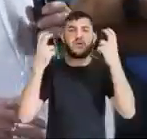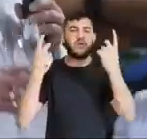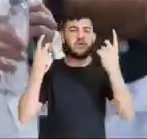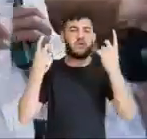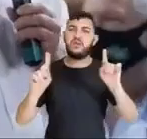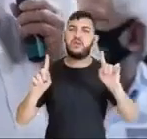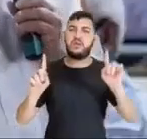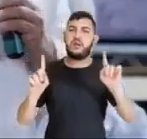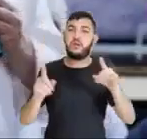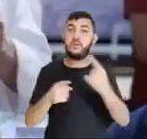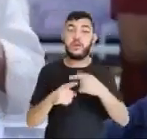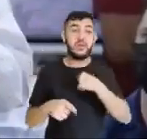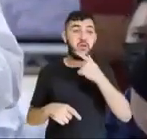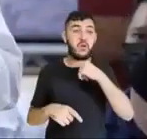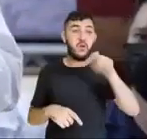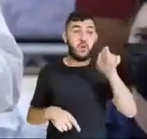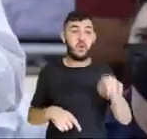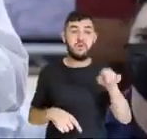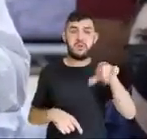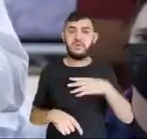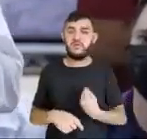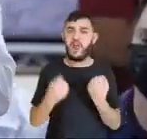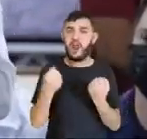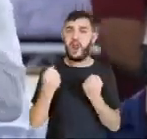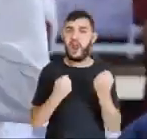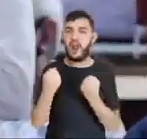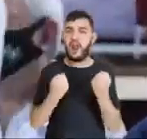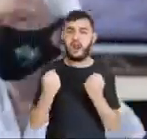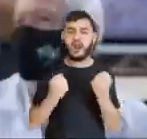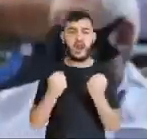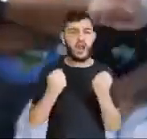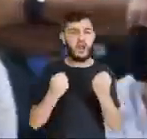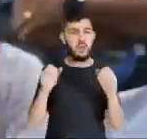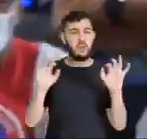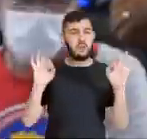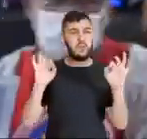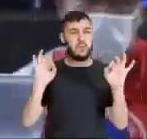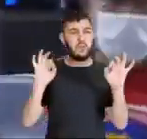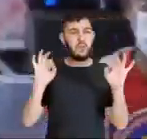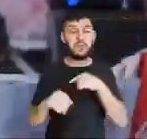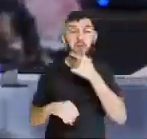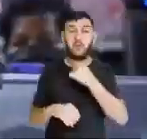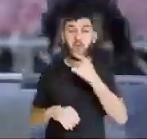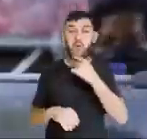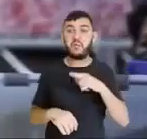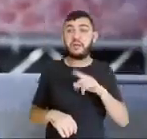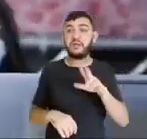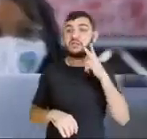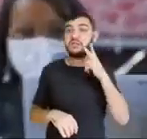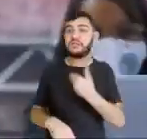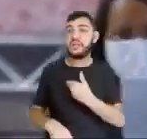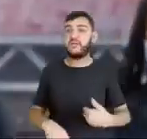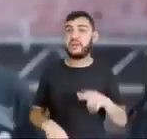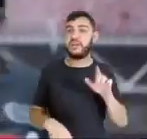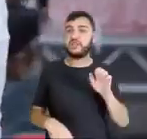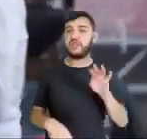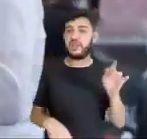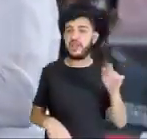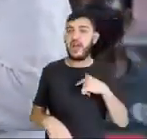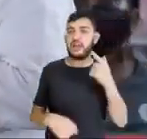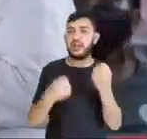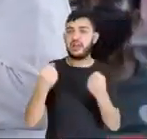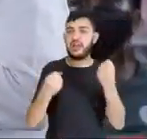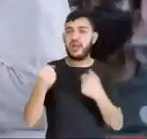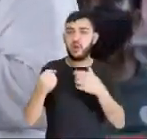aquele cara que passa com carrão, e eu já vi muitas vezes, é o cara que toma uma cerveja e joga a lata pela janela.